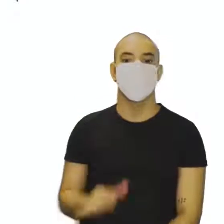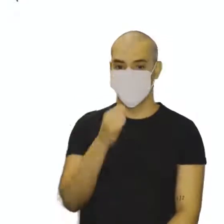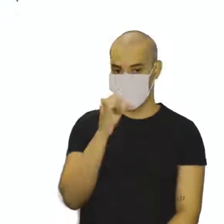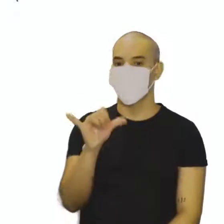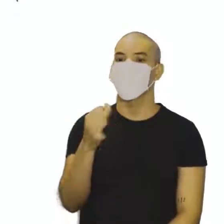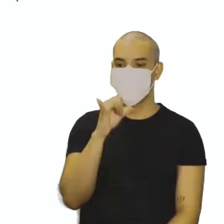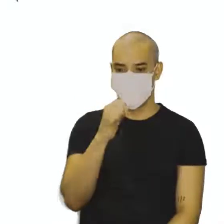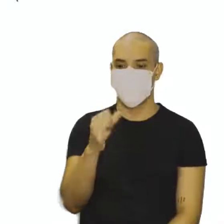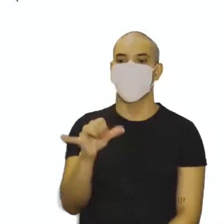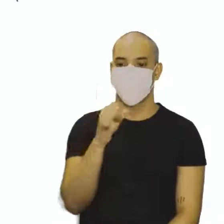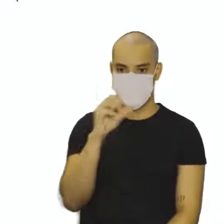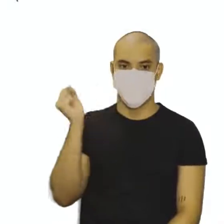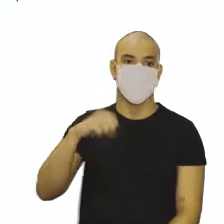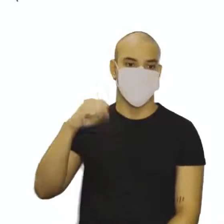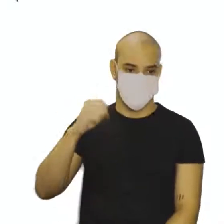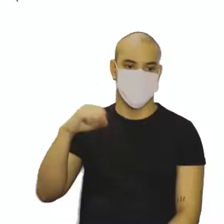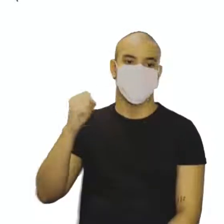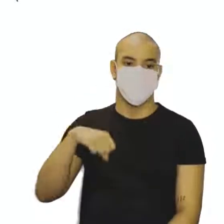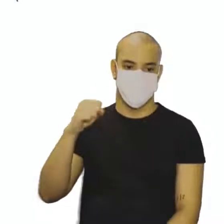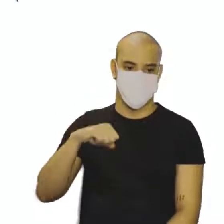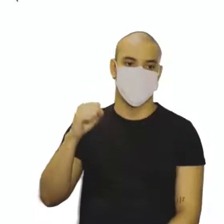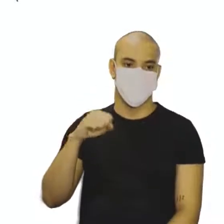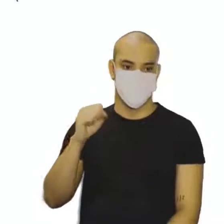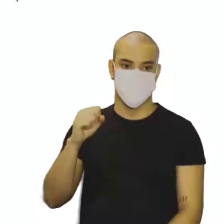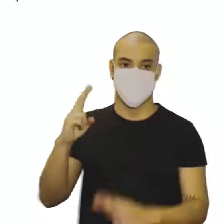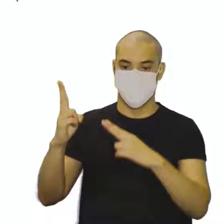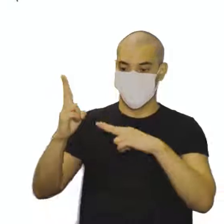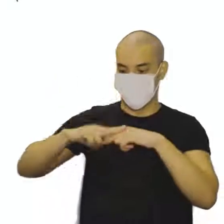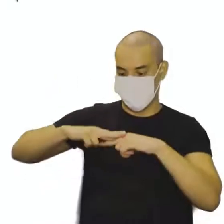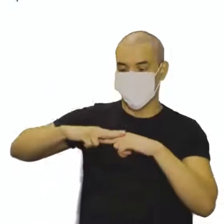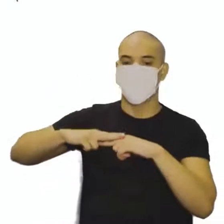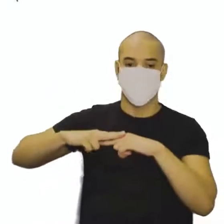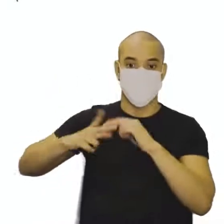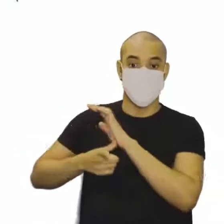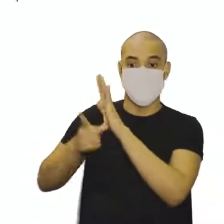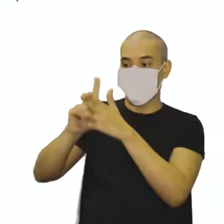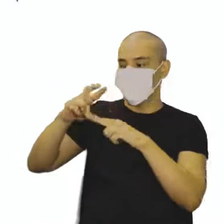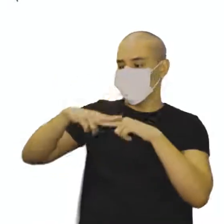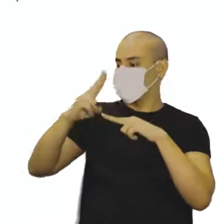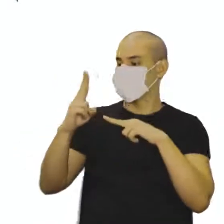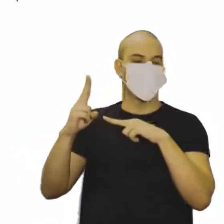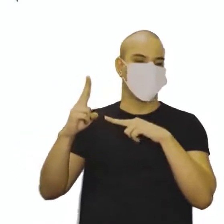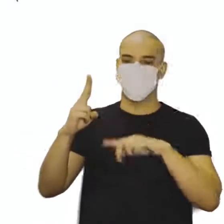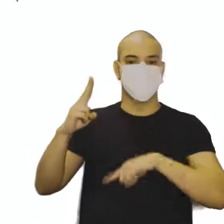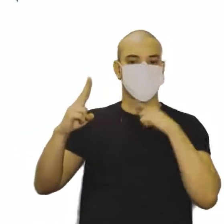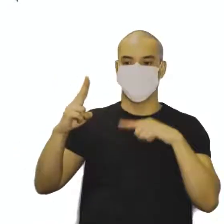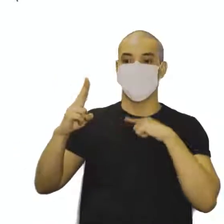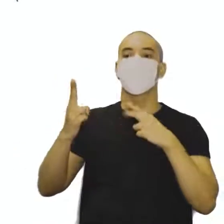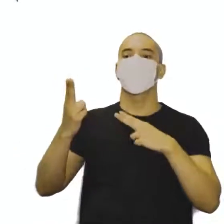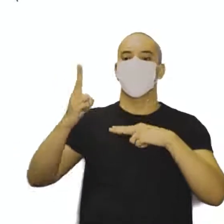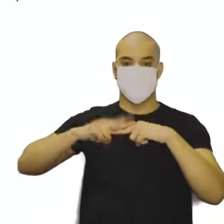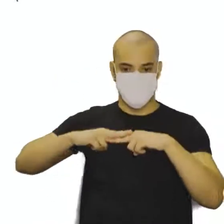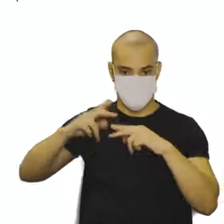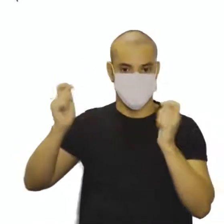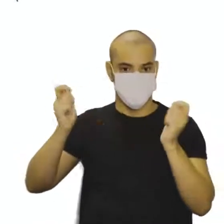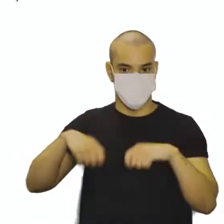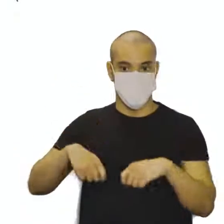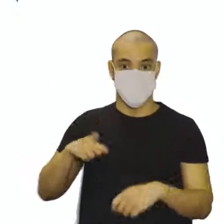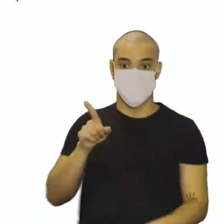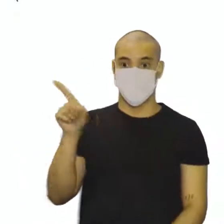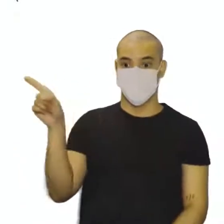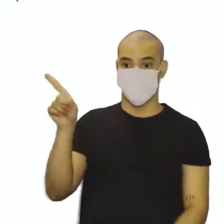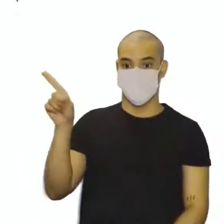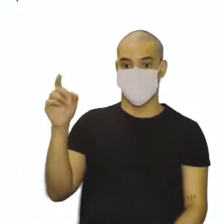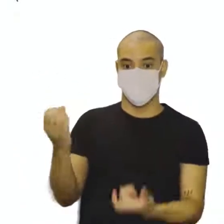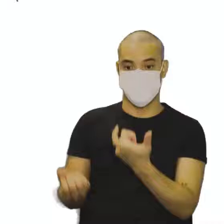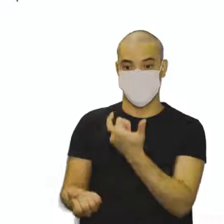E aí eu vou ter circuito fechado, eu tenho corrente elétrica, que é o contrário daquele desenho anterior, e tá aqui, ó, a